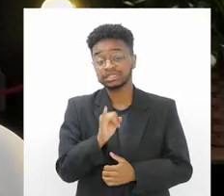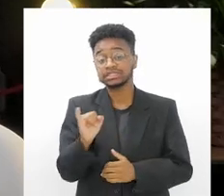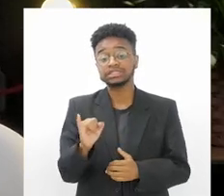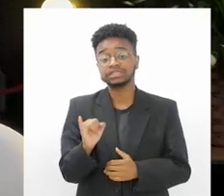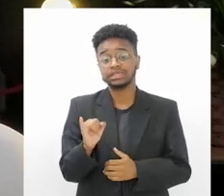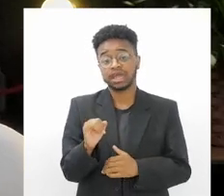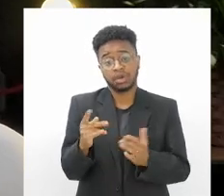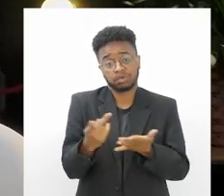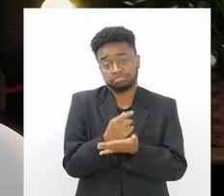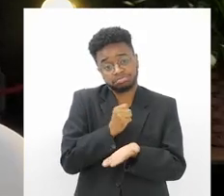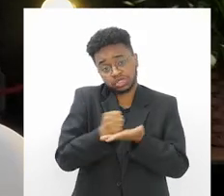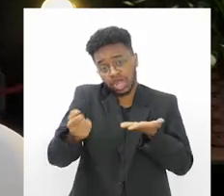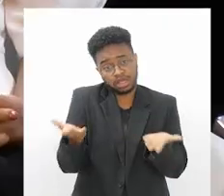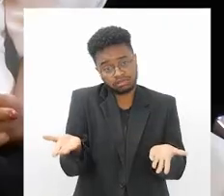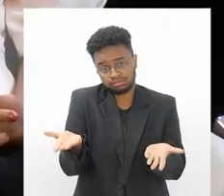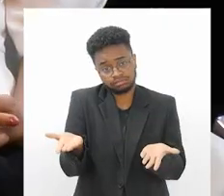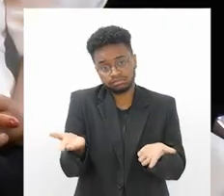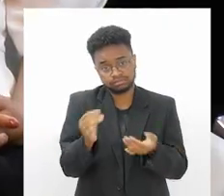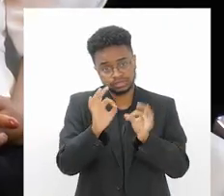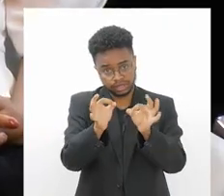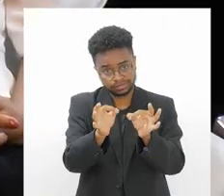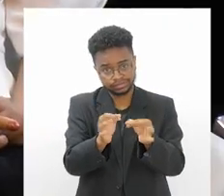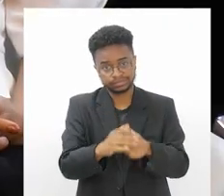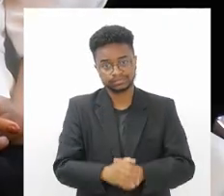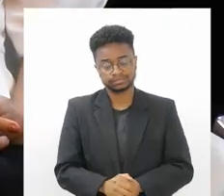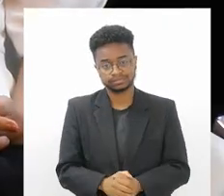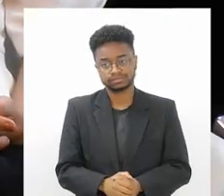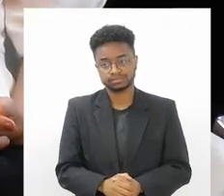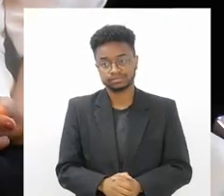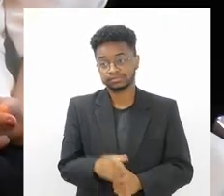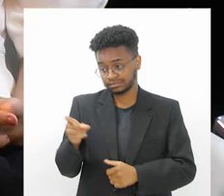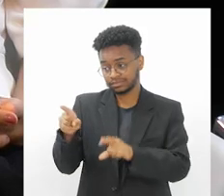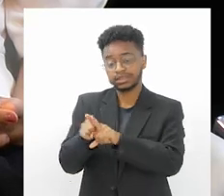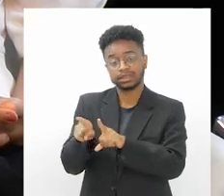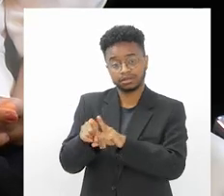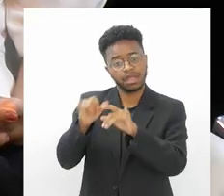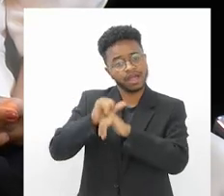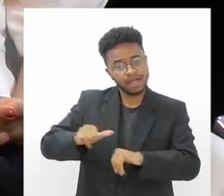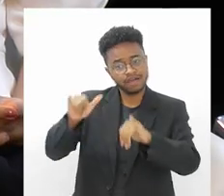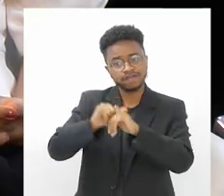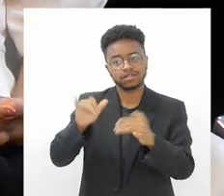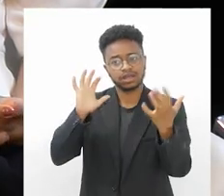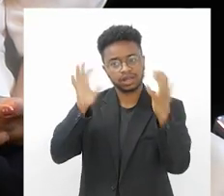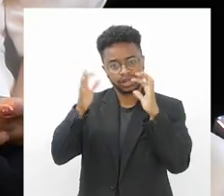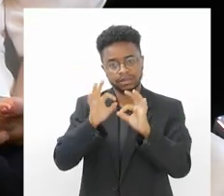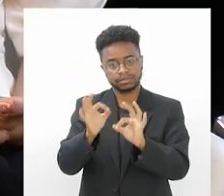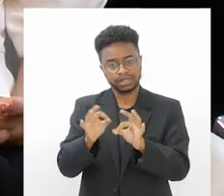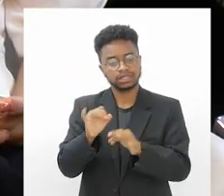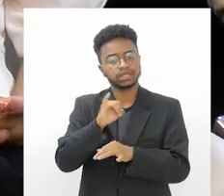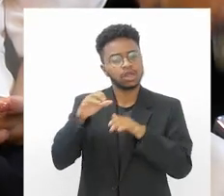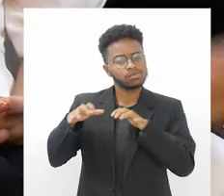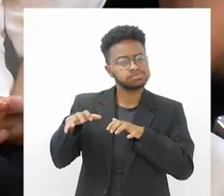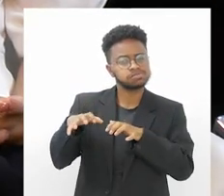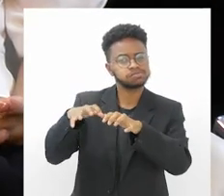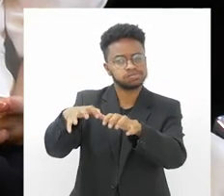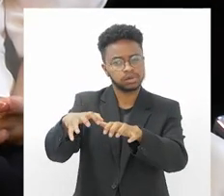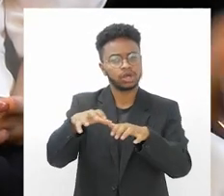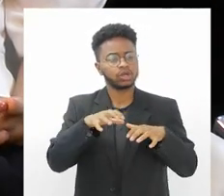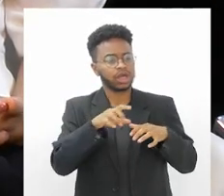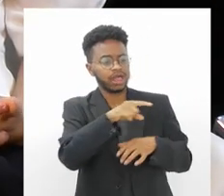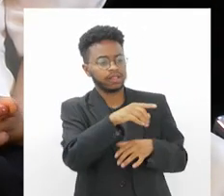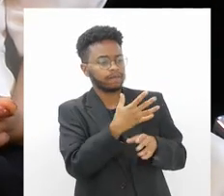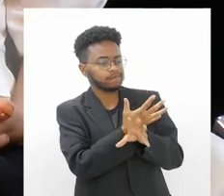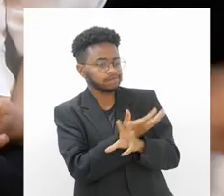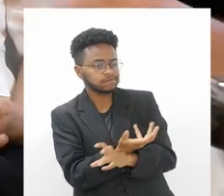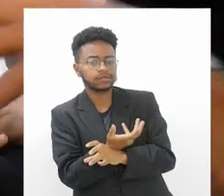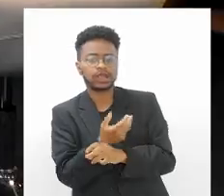Se forem engolidos pelo mar, não tem jeito, não é verdade? A senhora também dando alerta da meteorologia, chove muito de um lado,